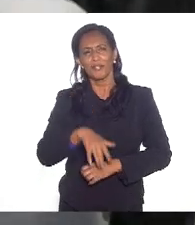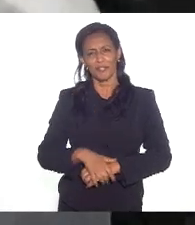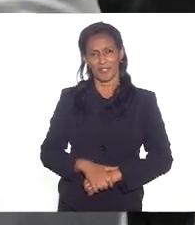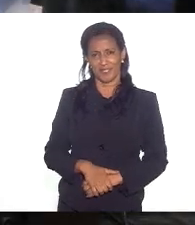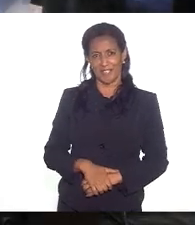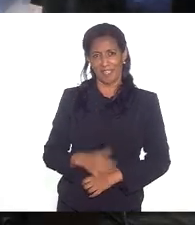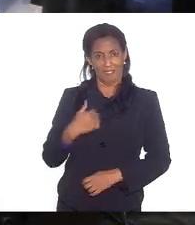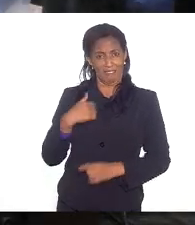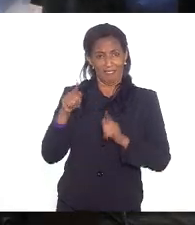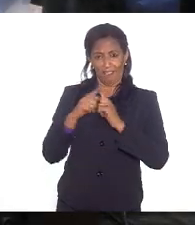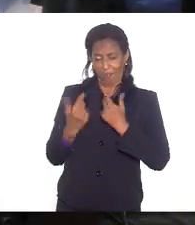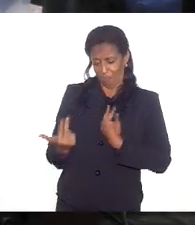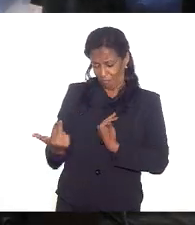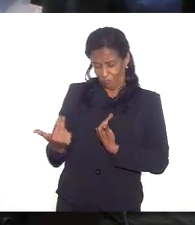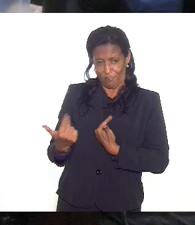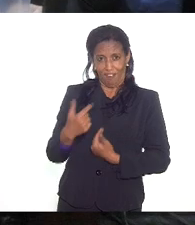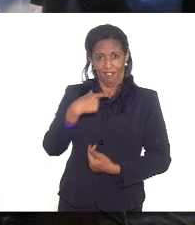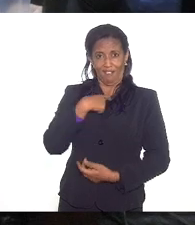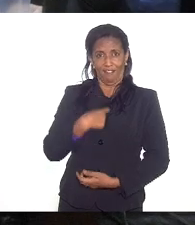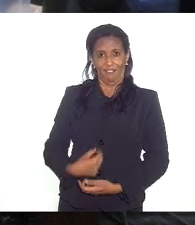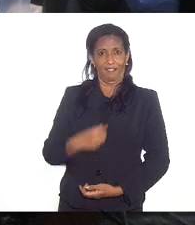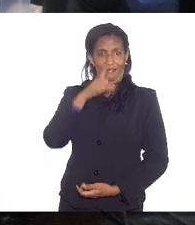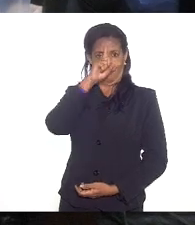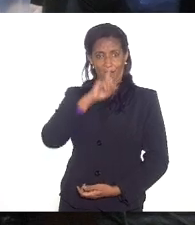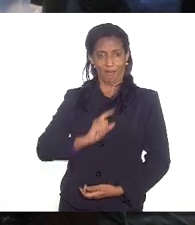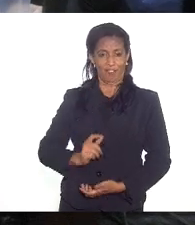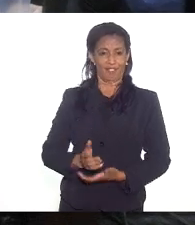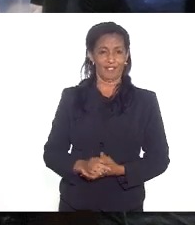também tô é possa votar parecer